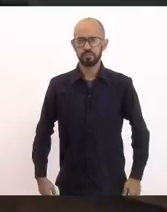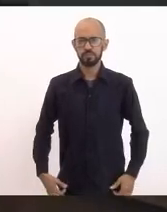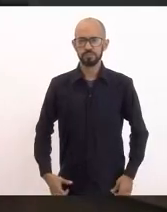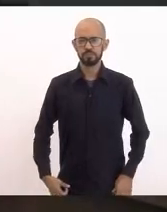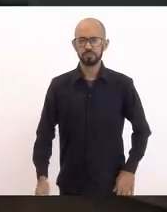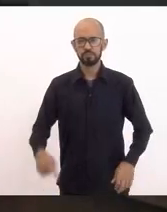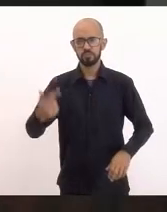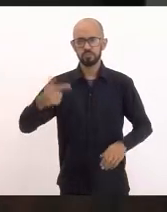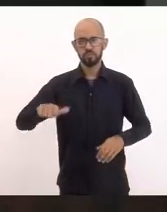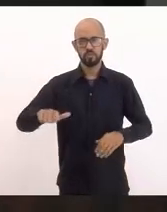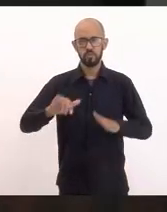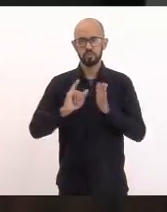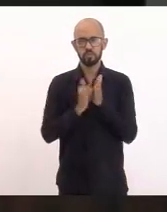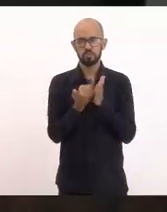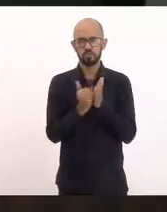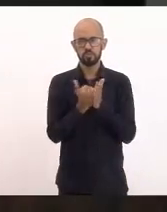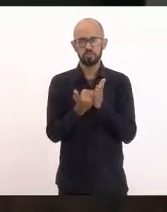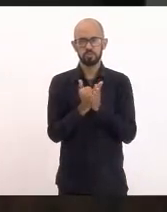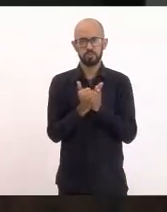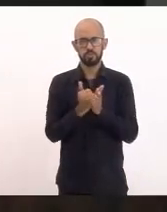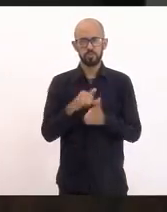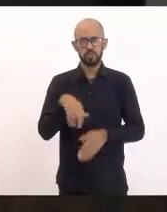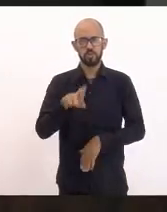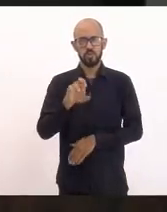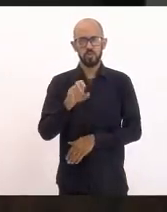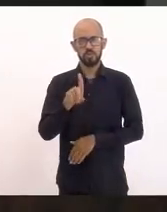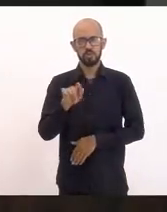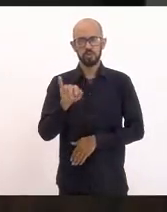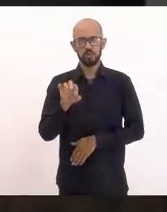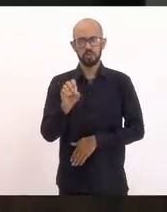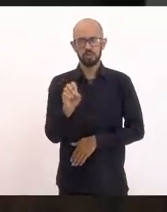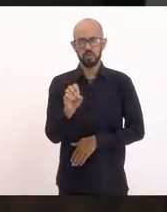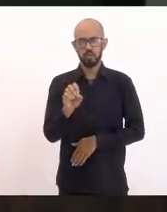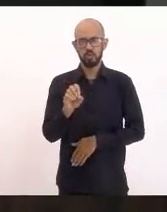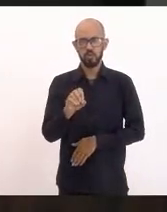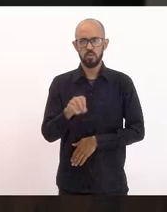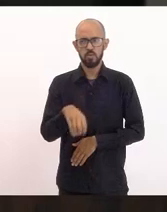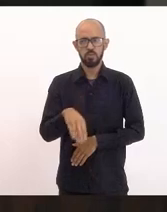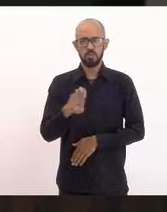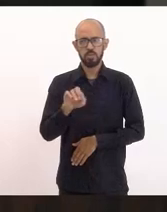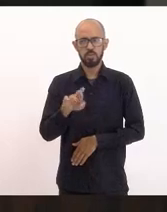Próximo orador inscrito é o deputado Rodrigo Bacelar, por delegação do líder.